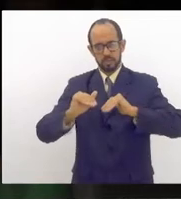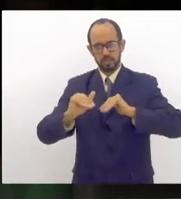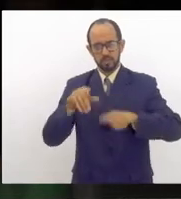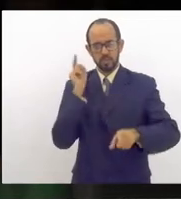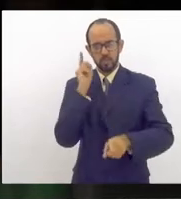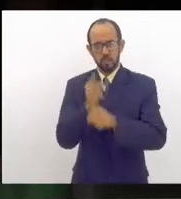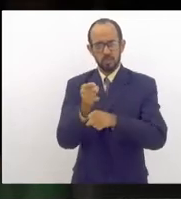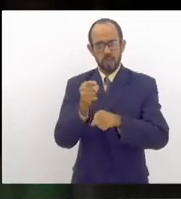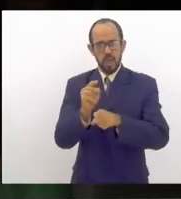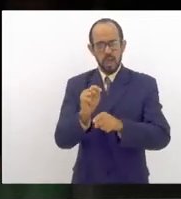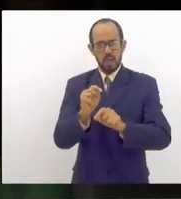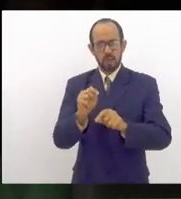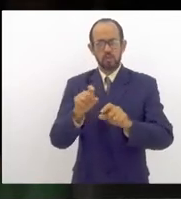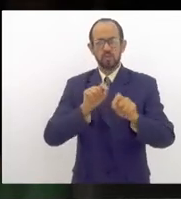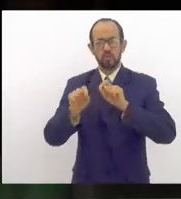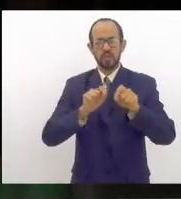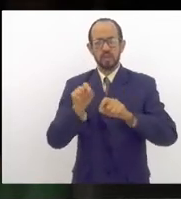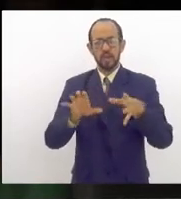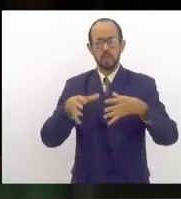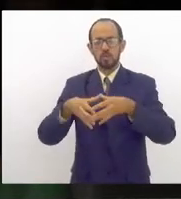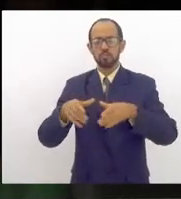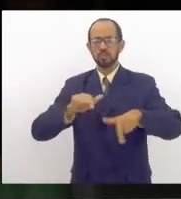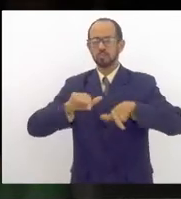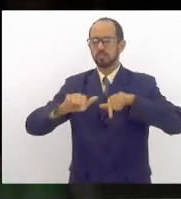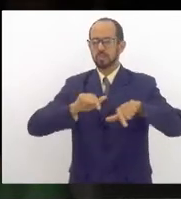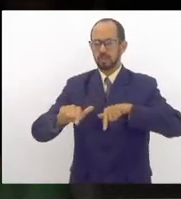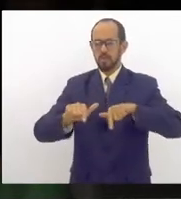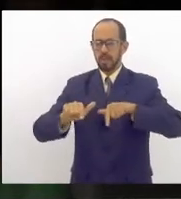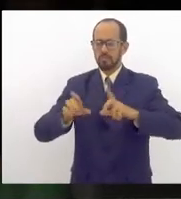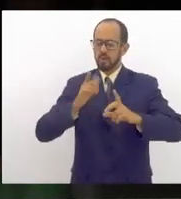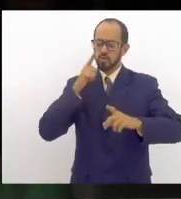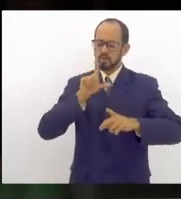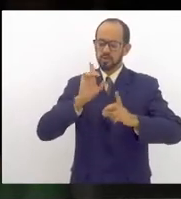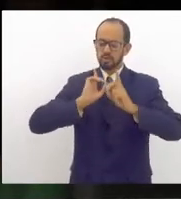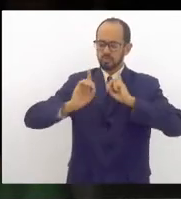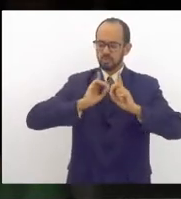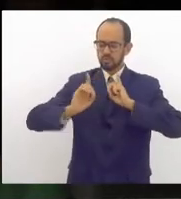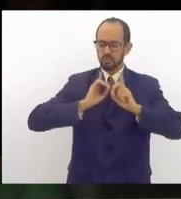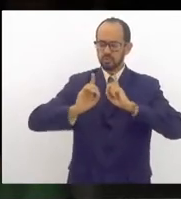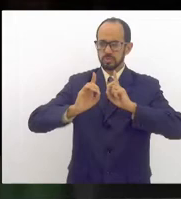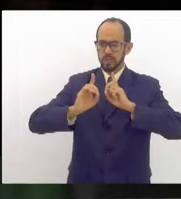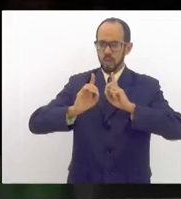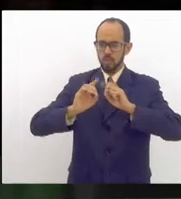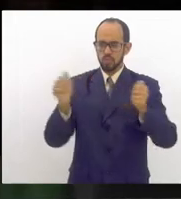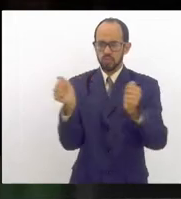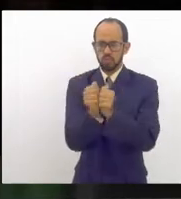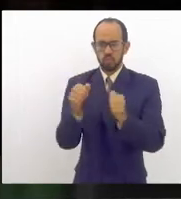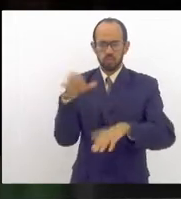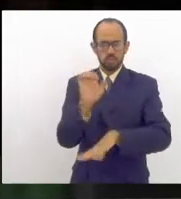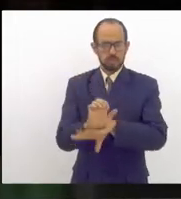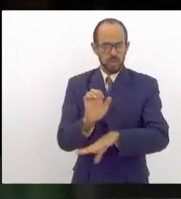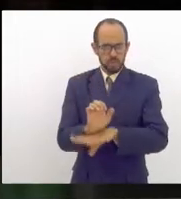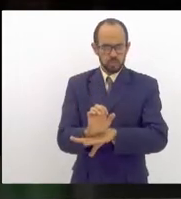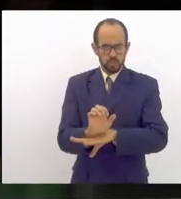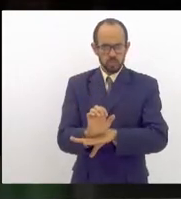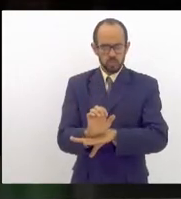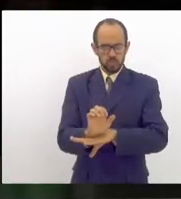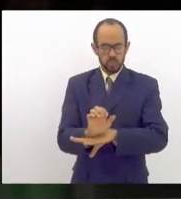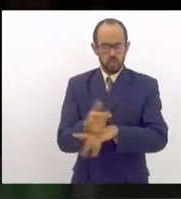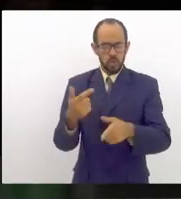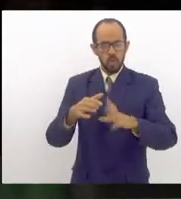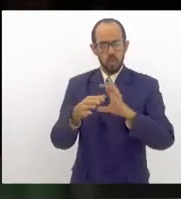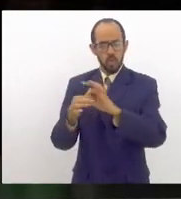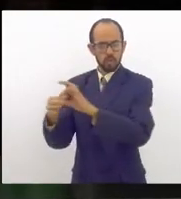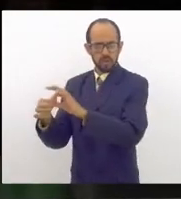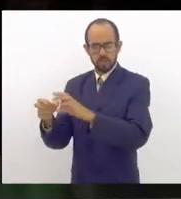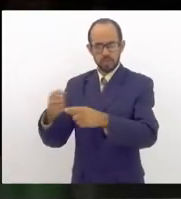de trabalho um espaço para fazer uma discussão política sobre os rumos do estado ou seja a situação econômica do Rio de Janeiro